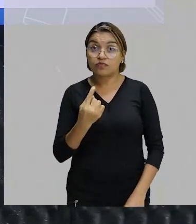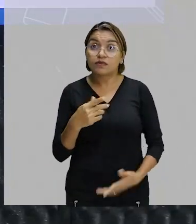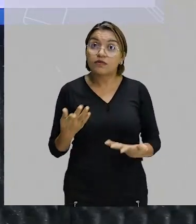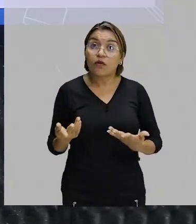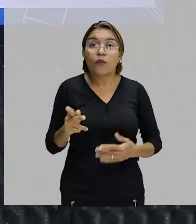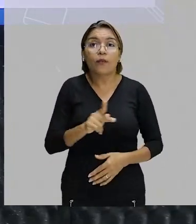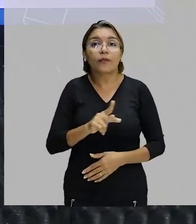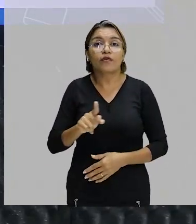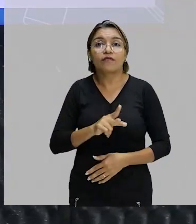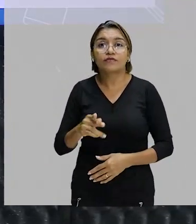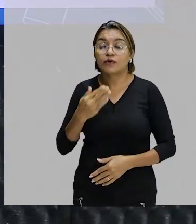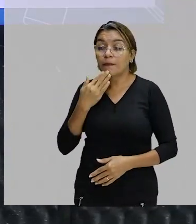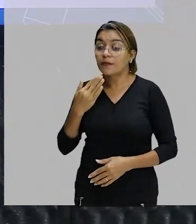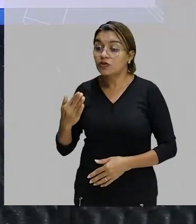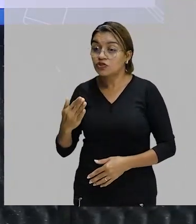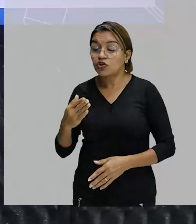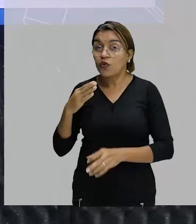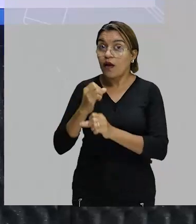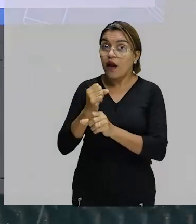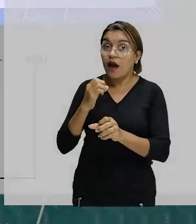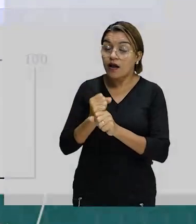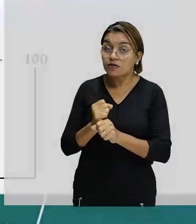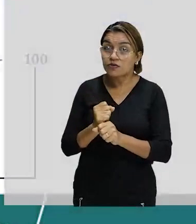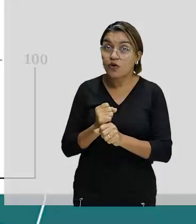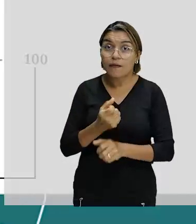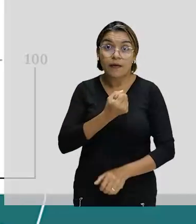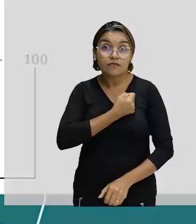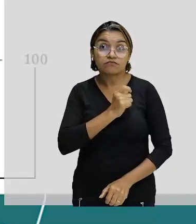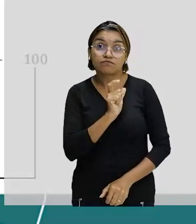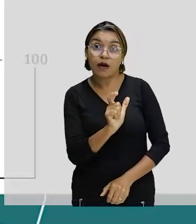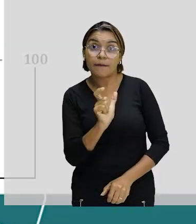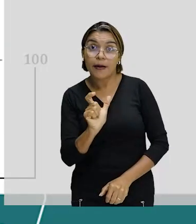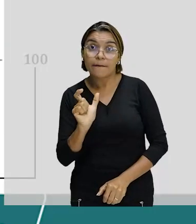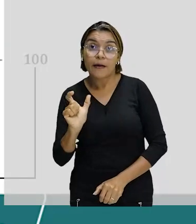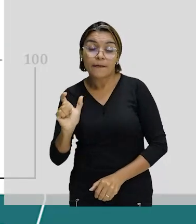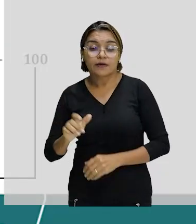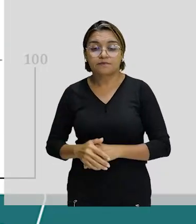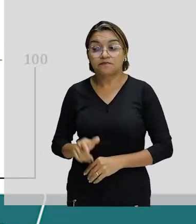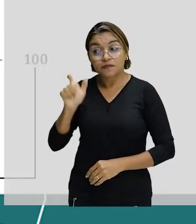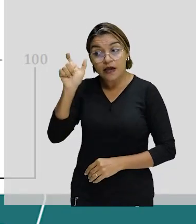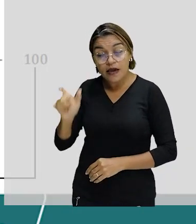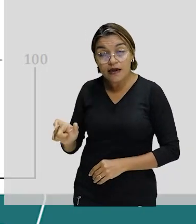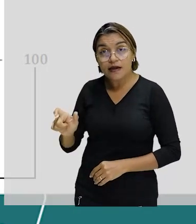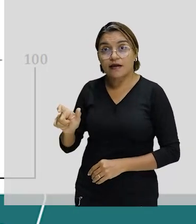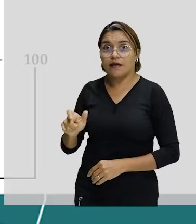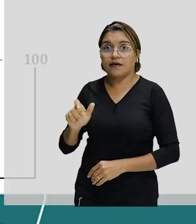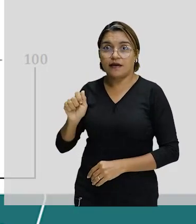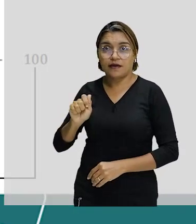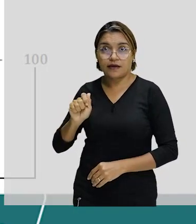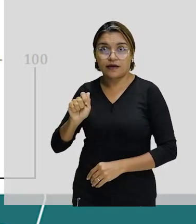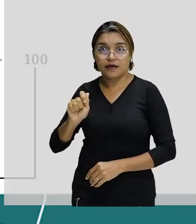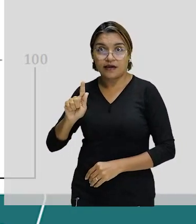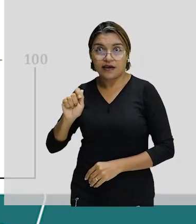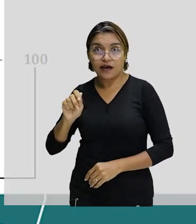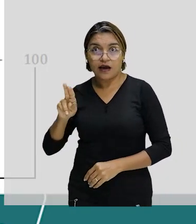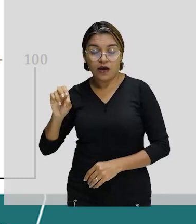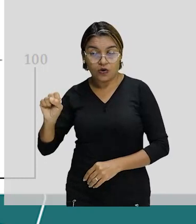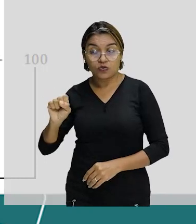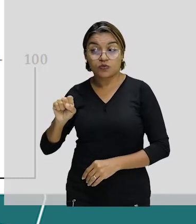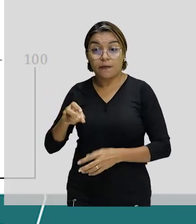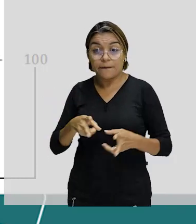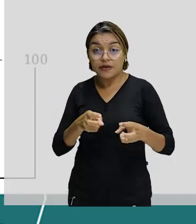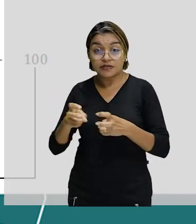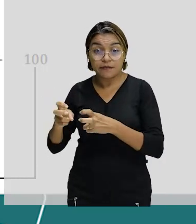professor pediu o quê? Pediu a soma dos termos. Logo, o que o Gauss percebeu? Ele percebeu esse padrão,